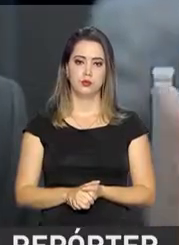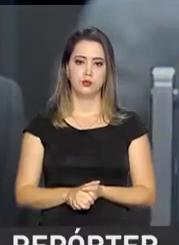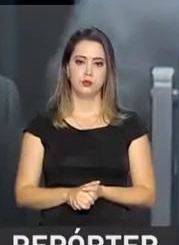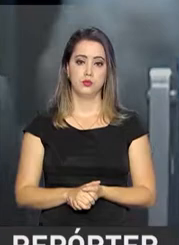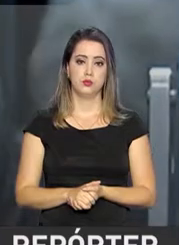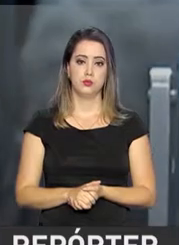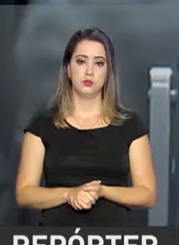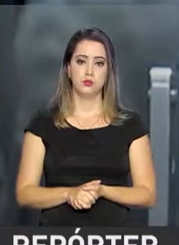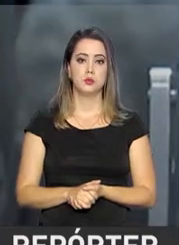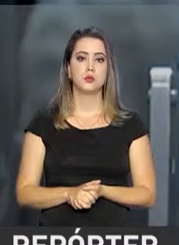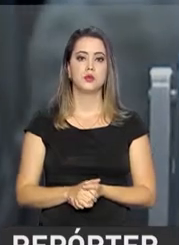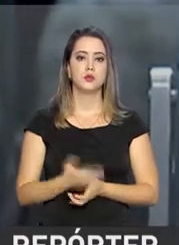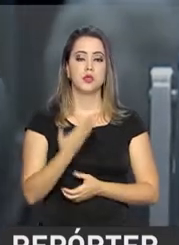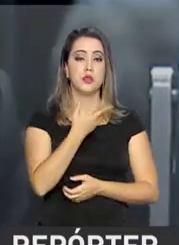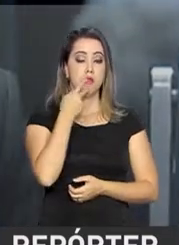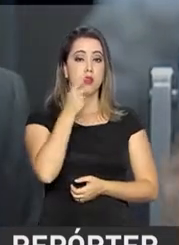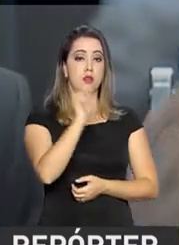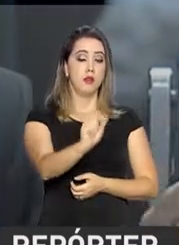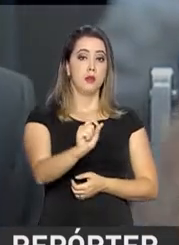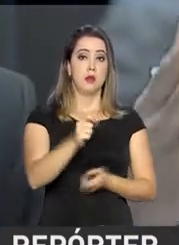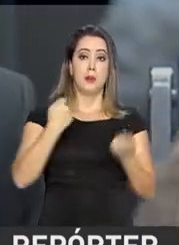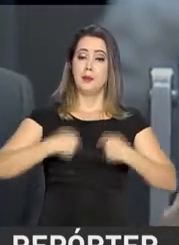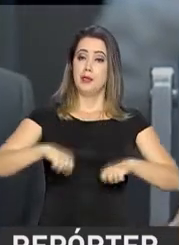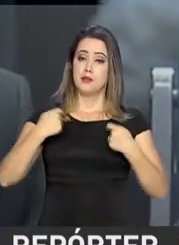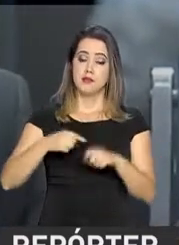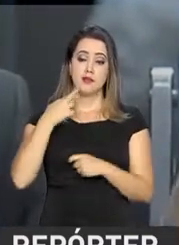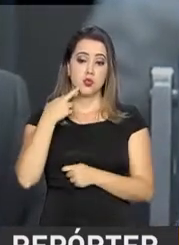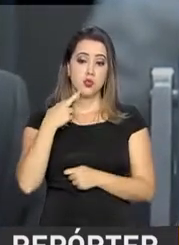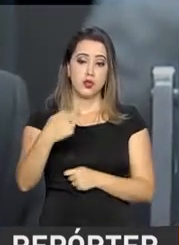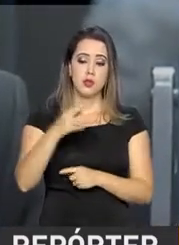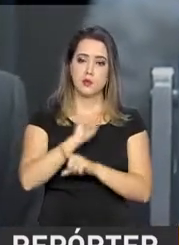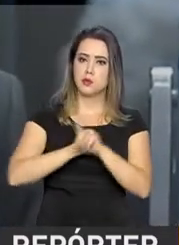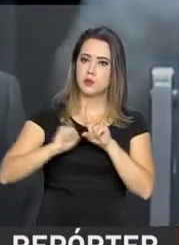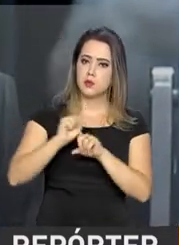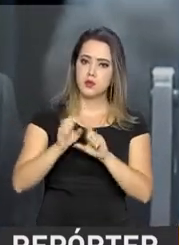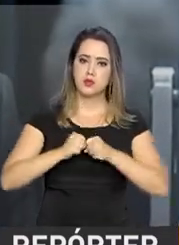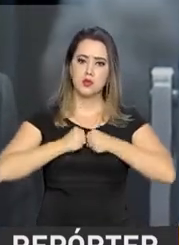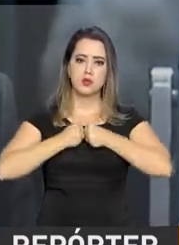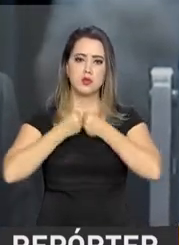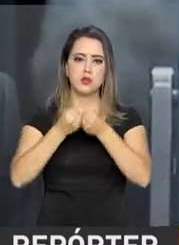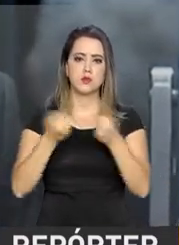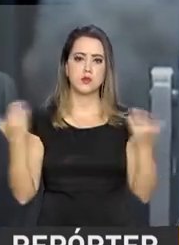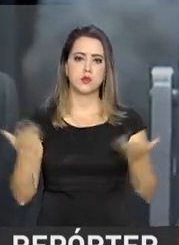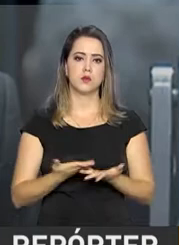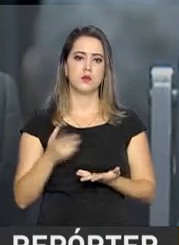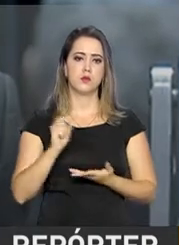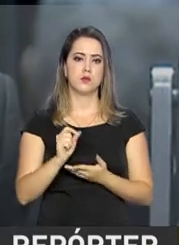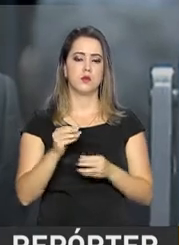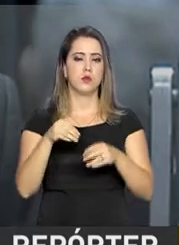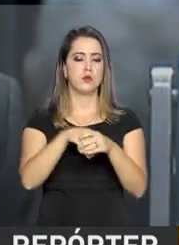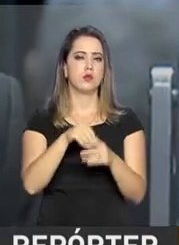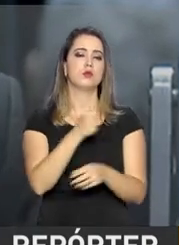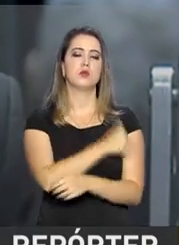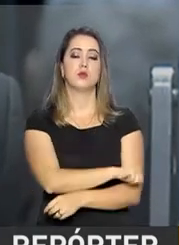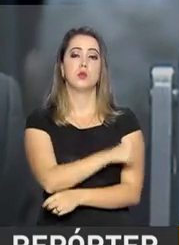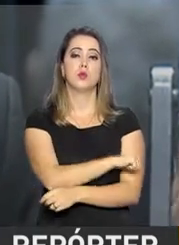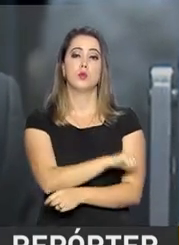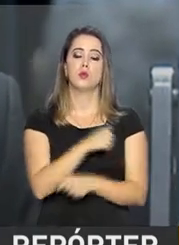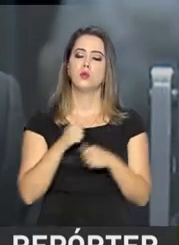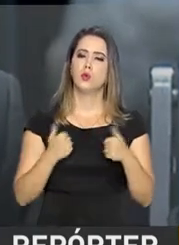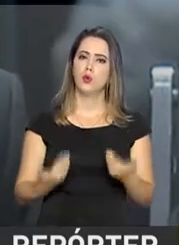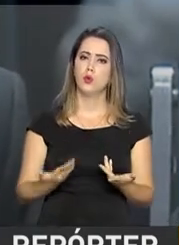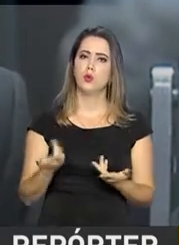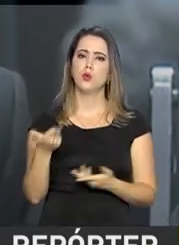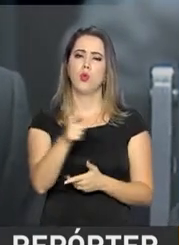Há necessidade de que se entregue resultado nesse esforço que está sendo feito agora no Rio de Janeiro e